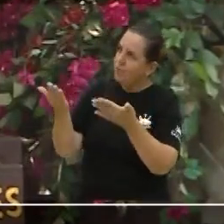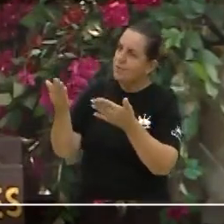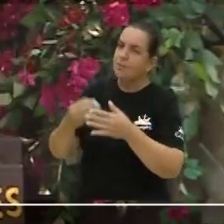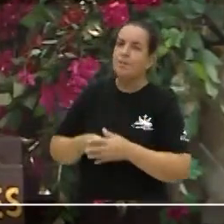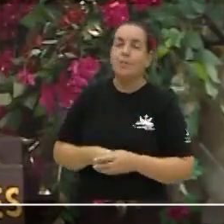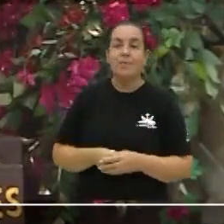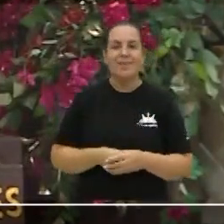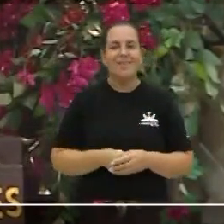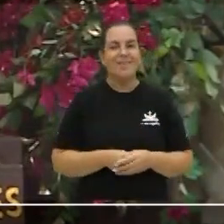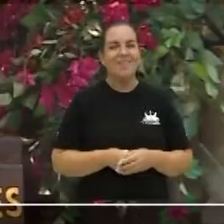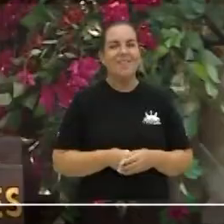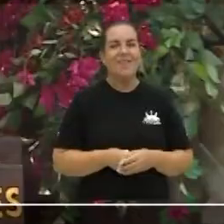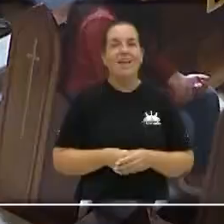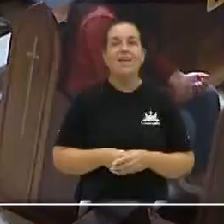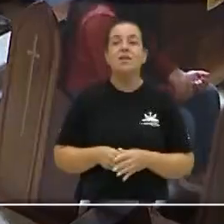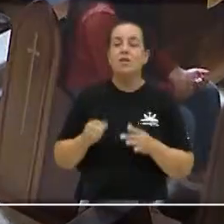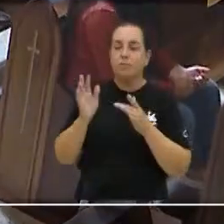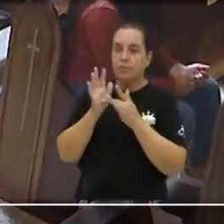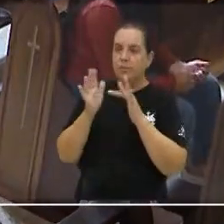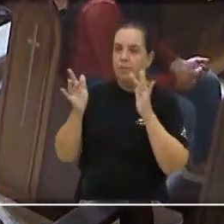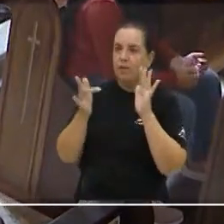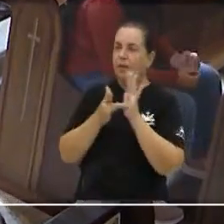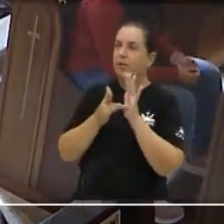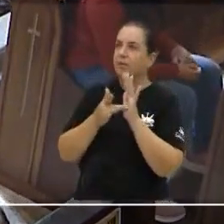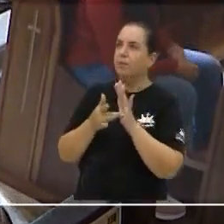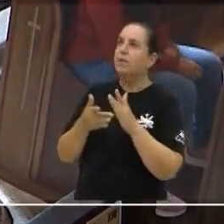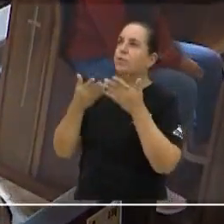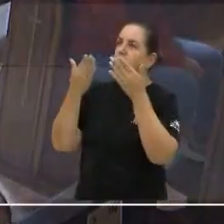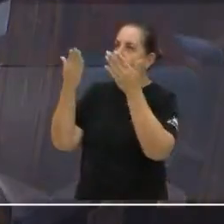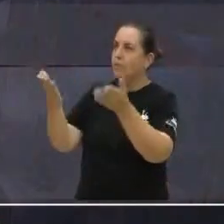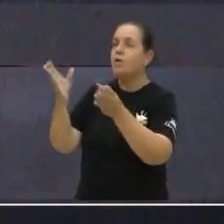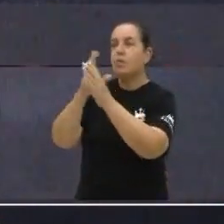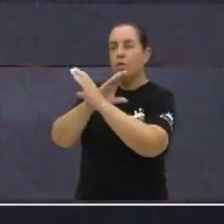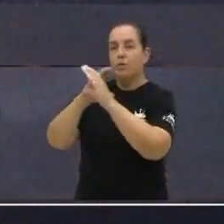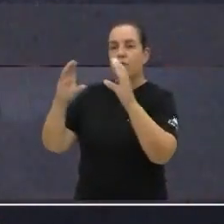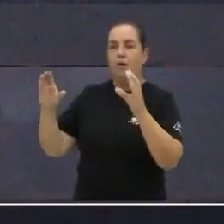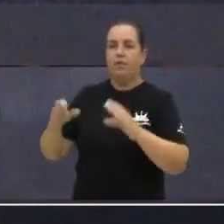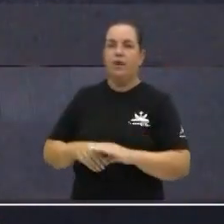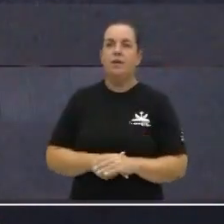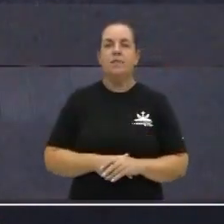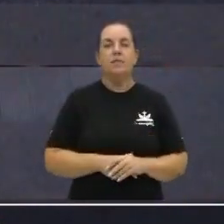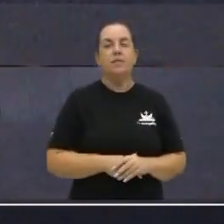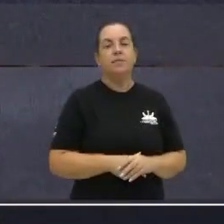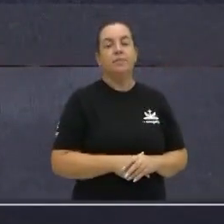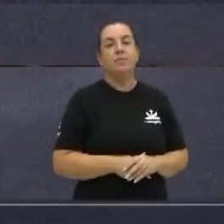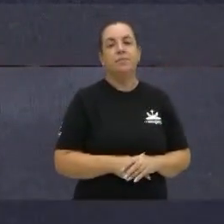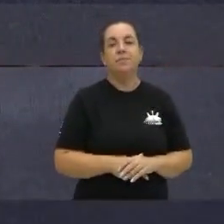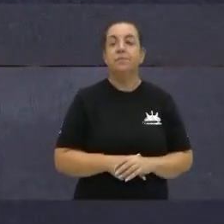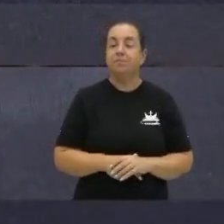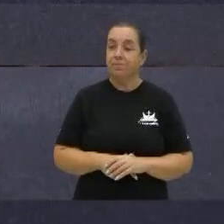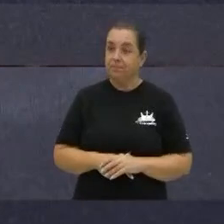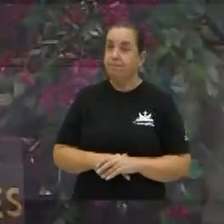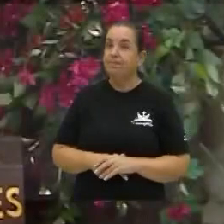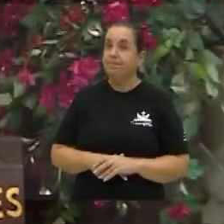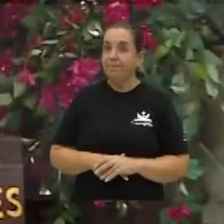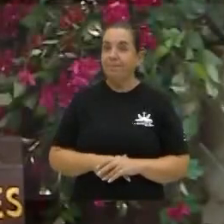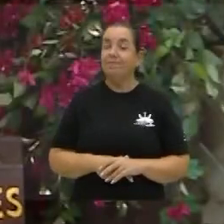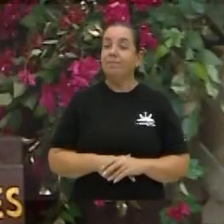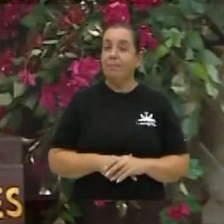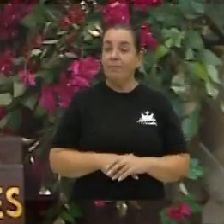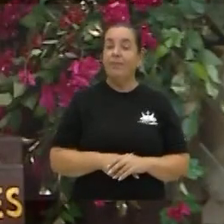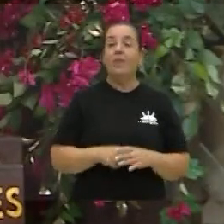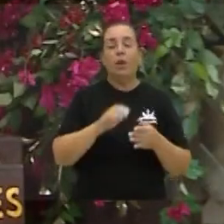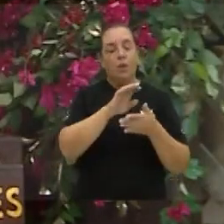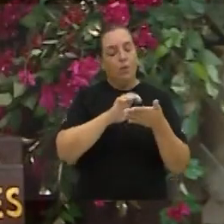em vós. Repita a palavra: Jesus, eu confio em vós. O